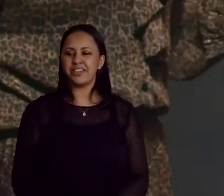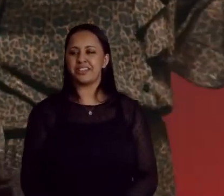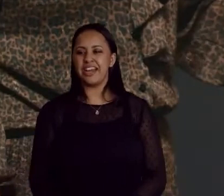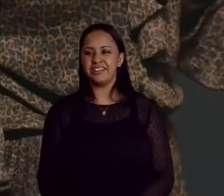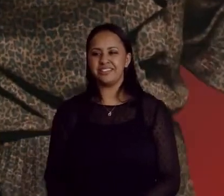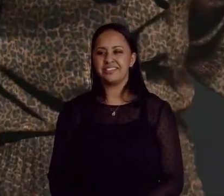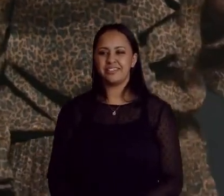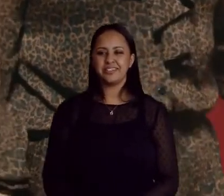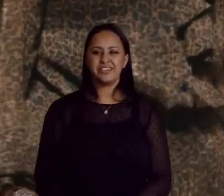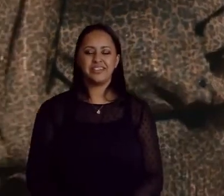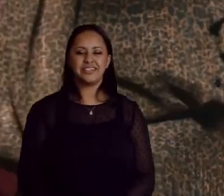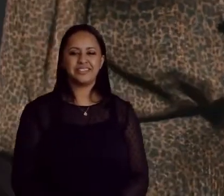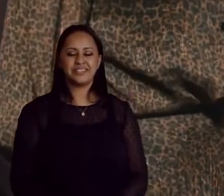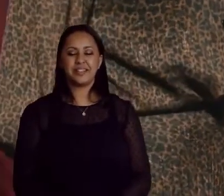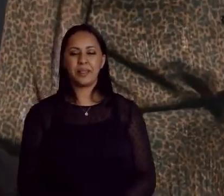Pessoal,